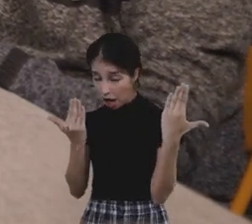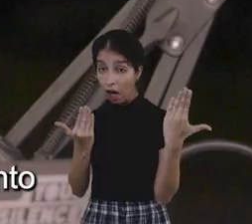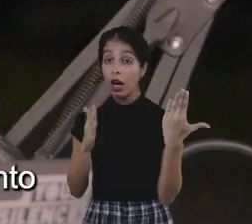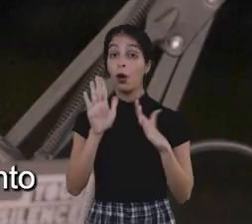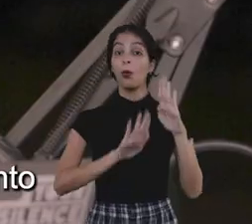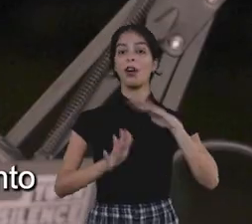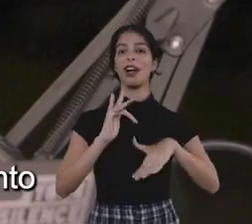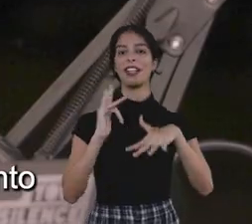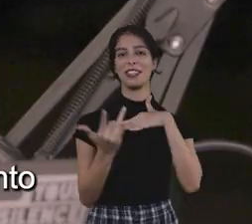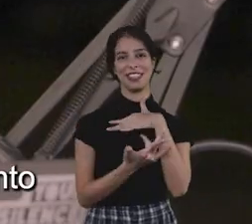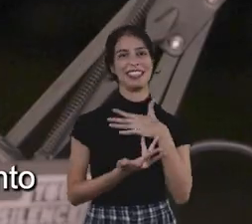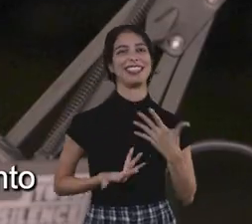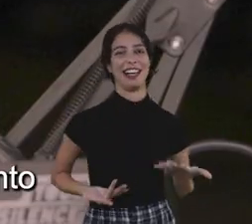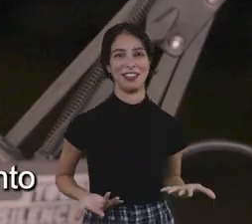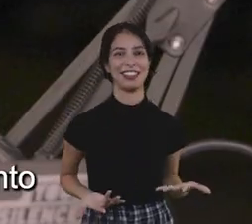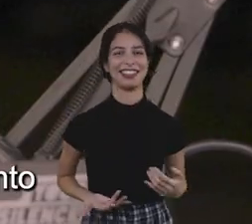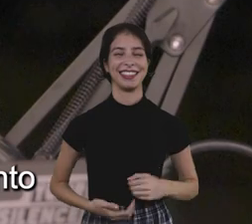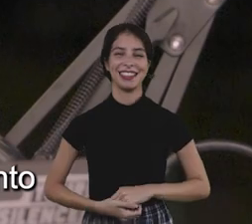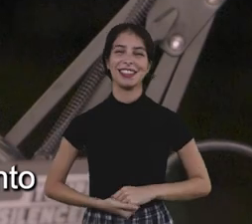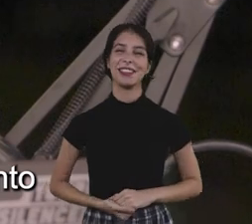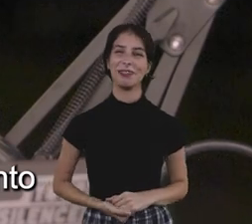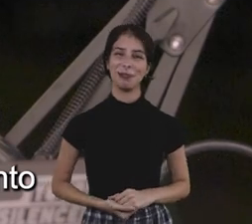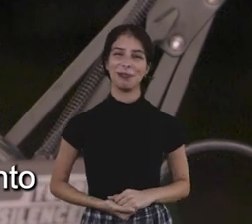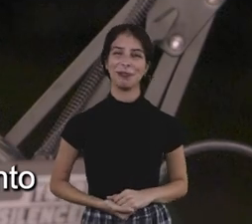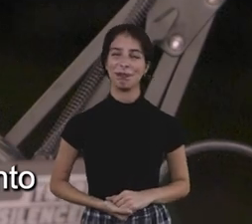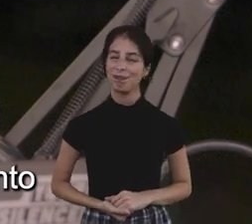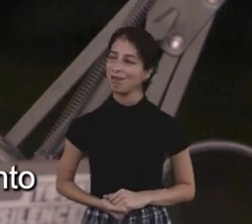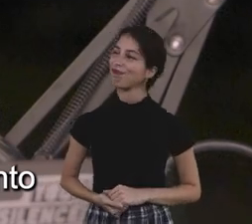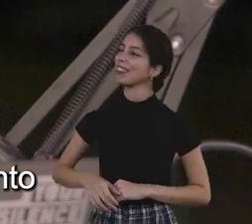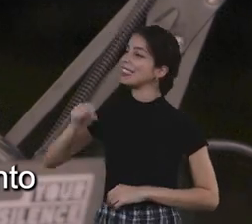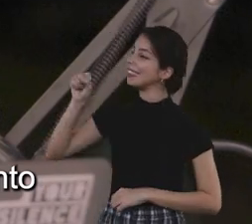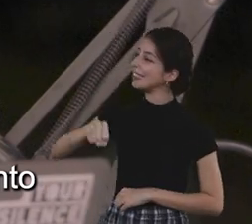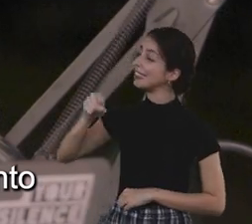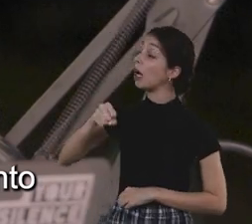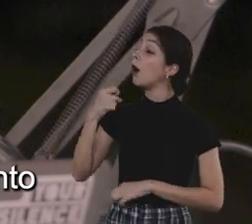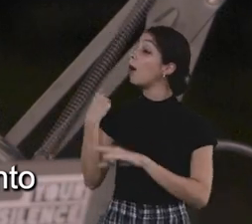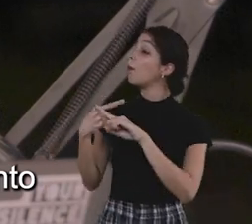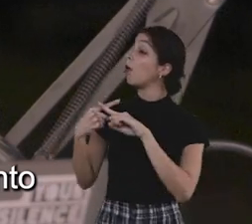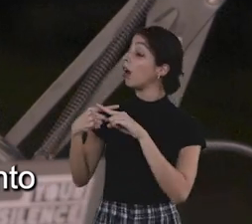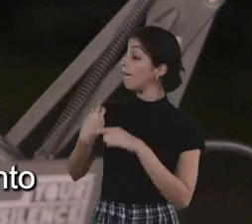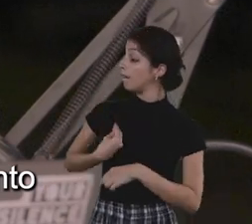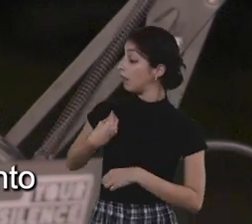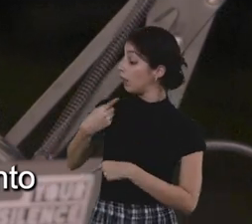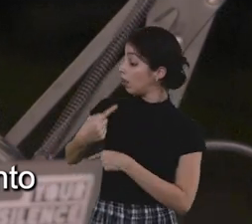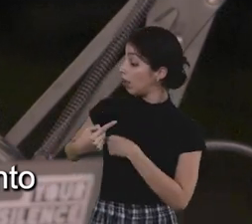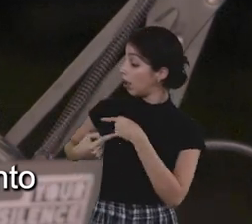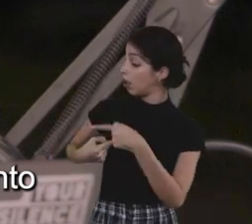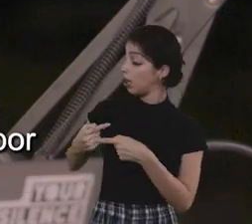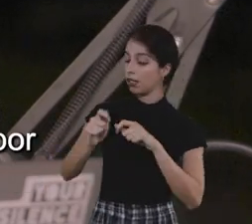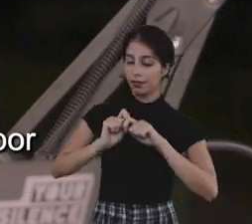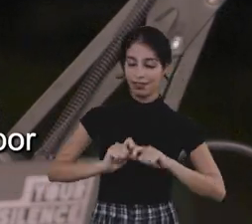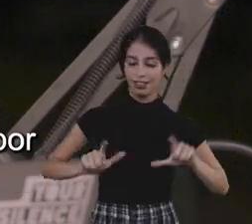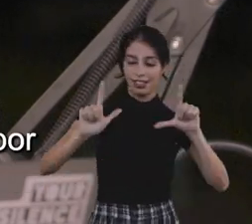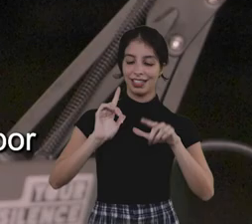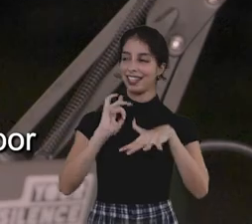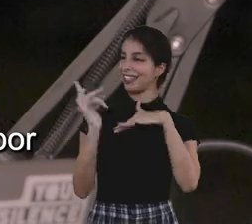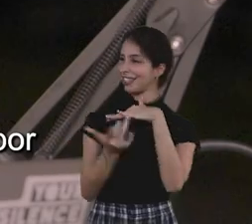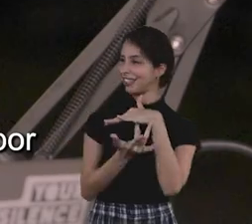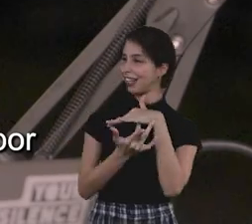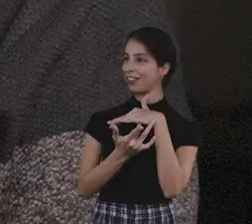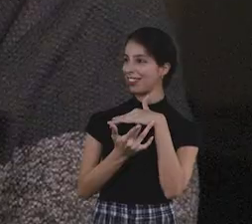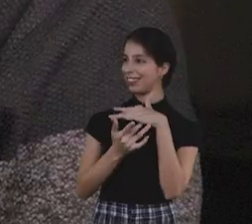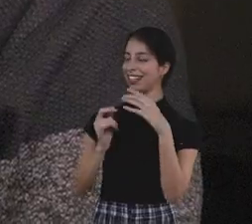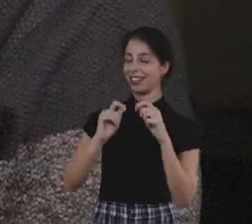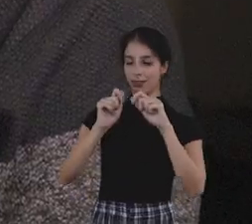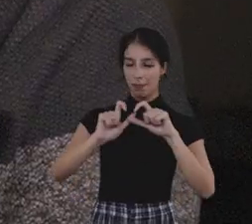é e é e é é sem fim esse ciclo porque a cada momento que a gente abre a gente abre muitas vezes